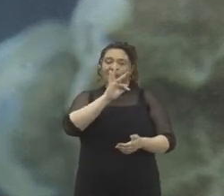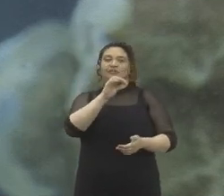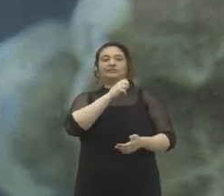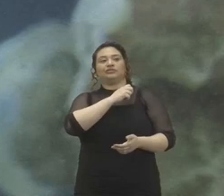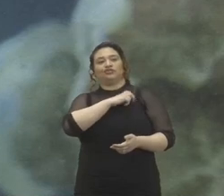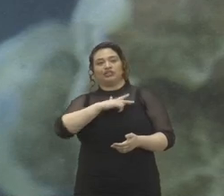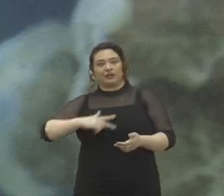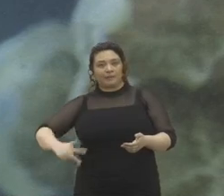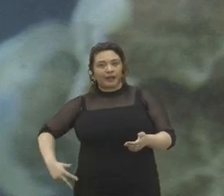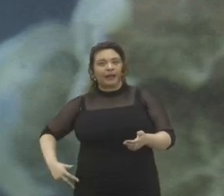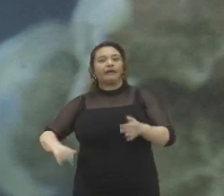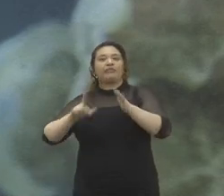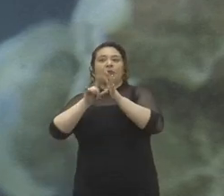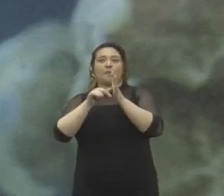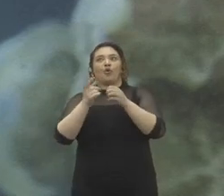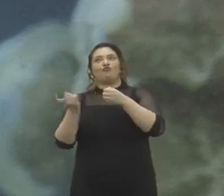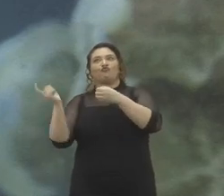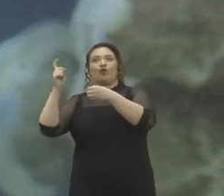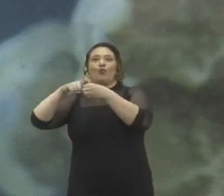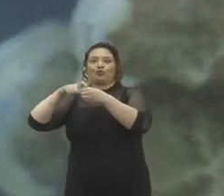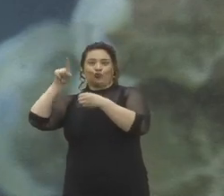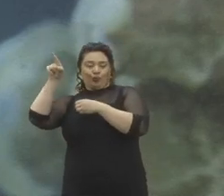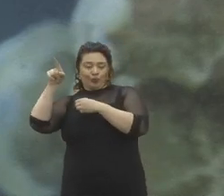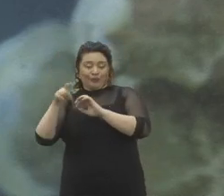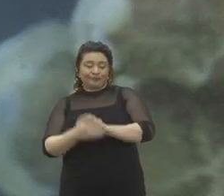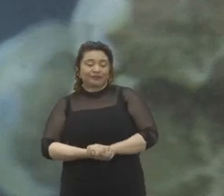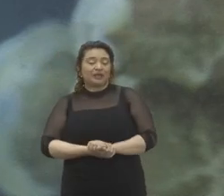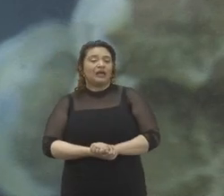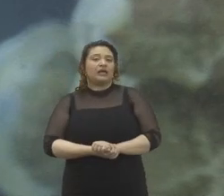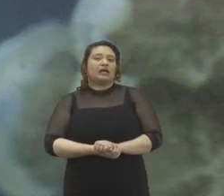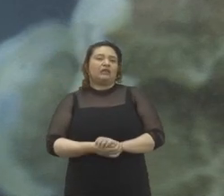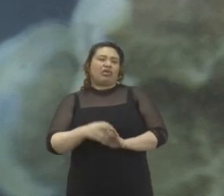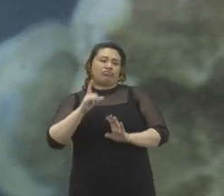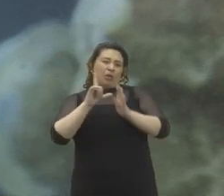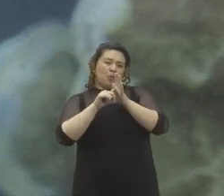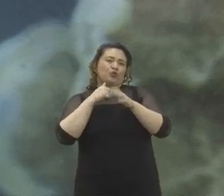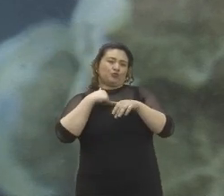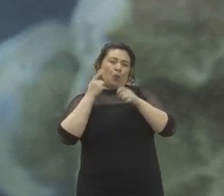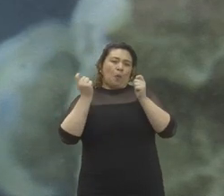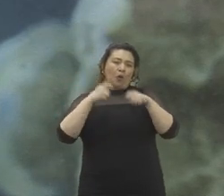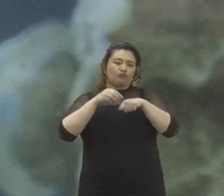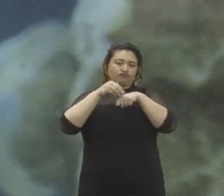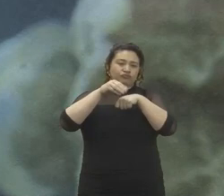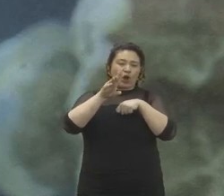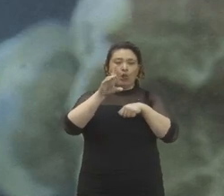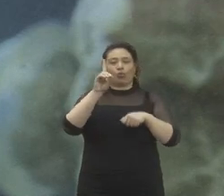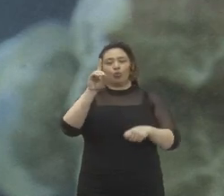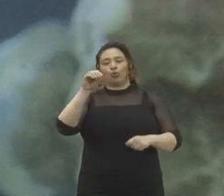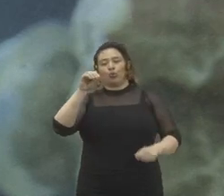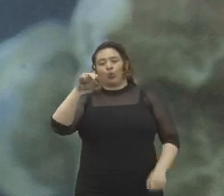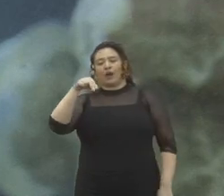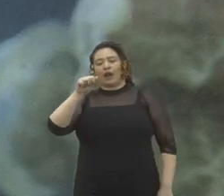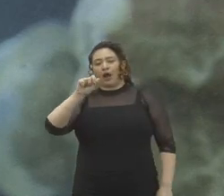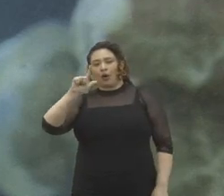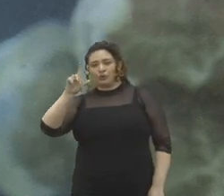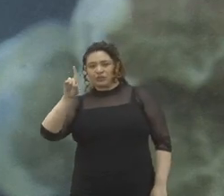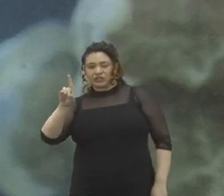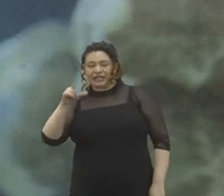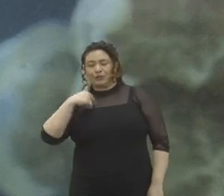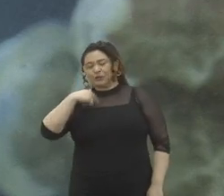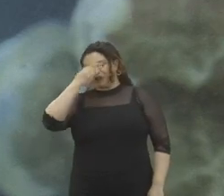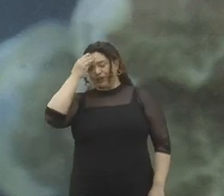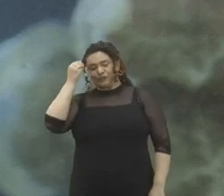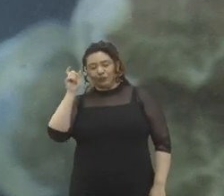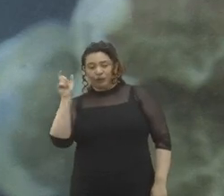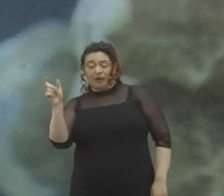faz se vocês procurarem depois eu posso eh eh Donald Eu não me lembro sobrenome daqui a pouco eu eu procuro aqui mas ele